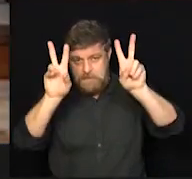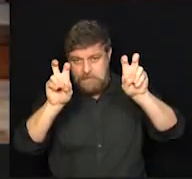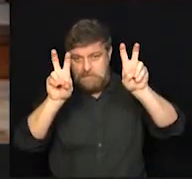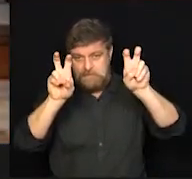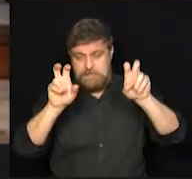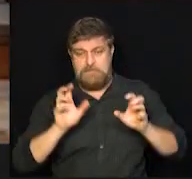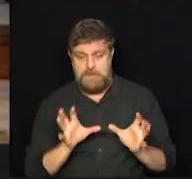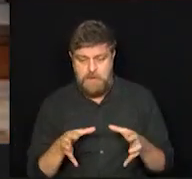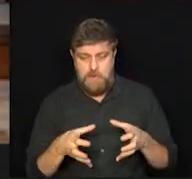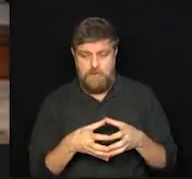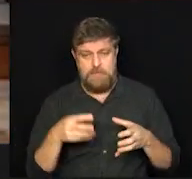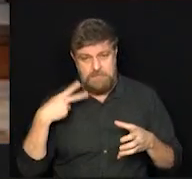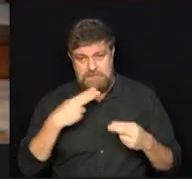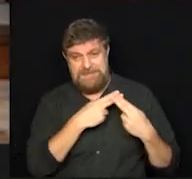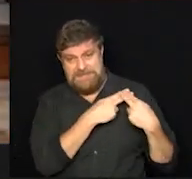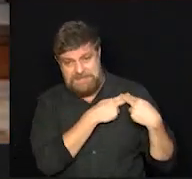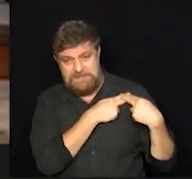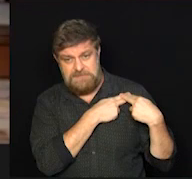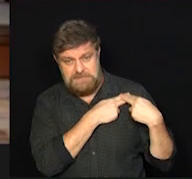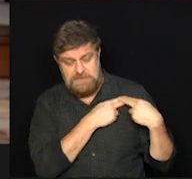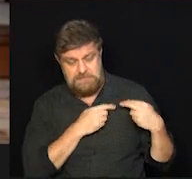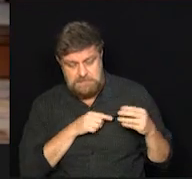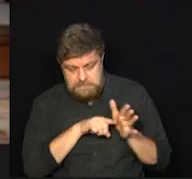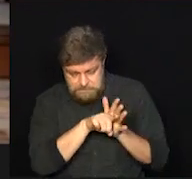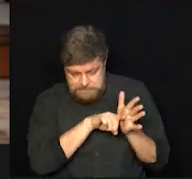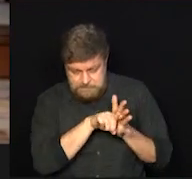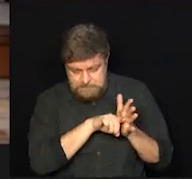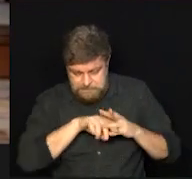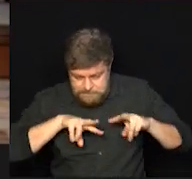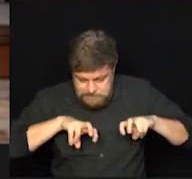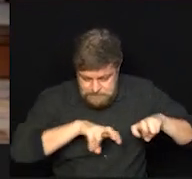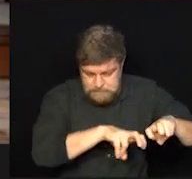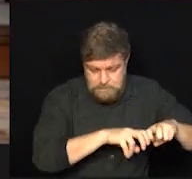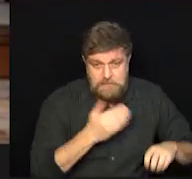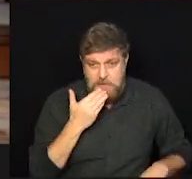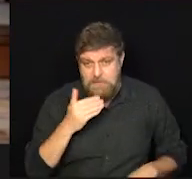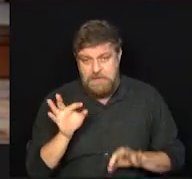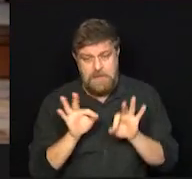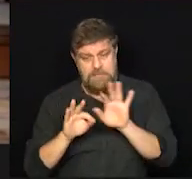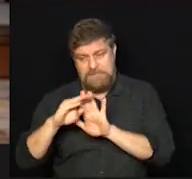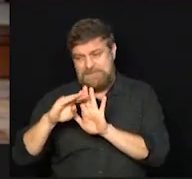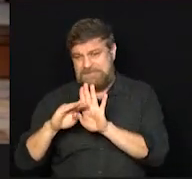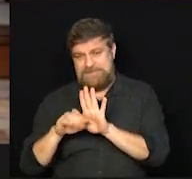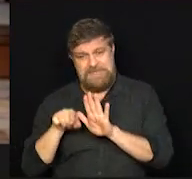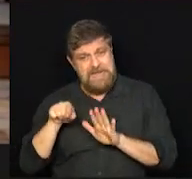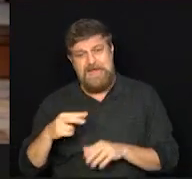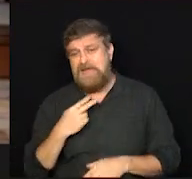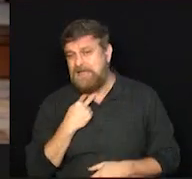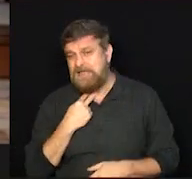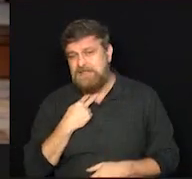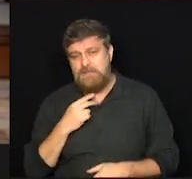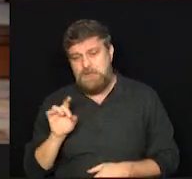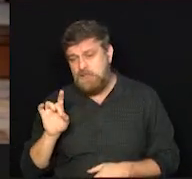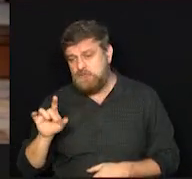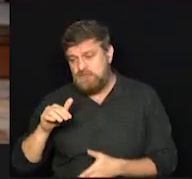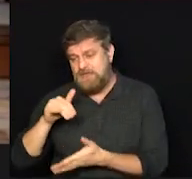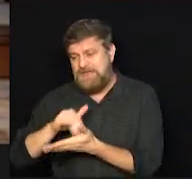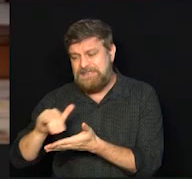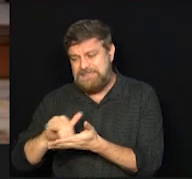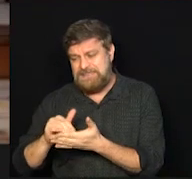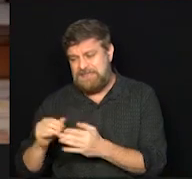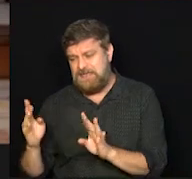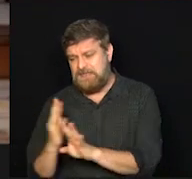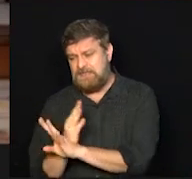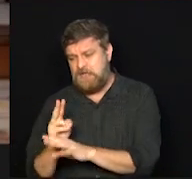falta dessa comissão como o vereador colocou pedir que o projeto como esse né não seja analisado só pela Secretaria de Urbanismo